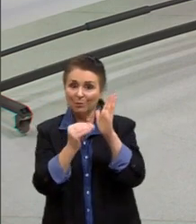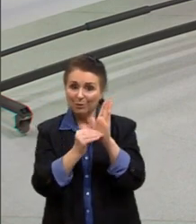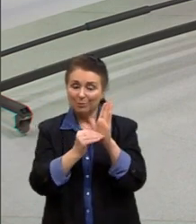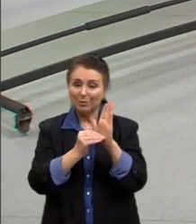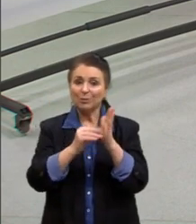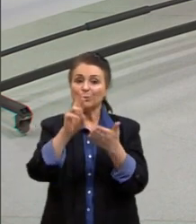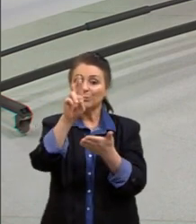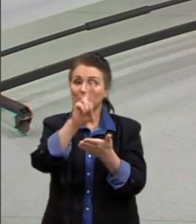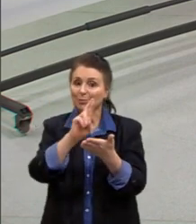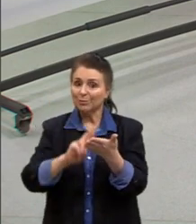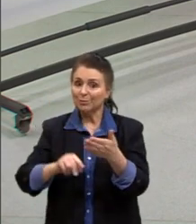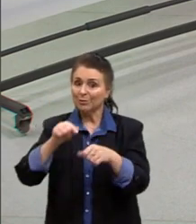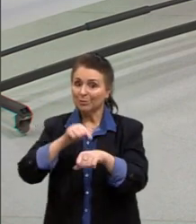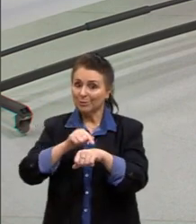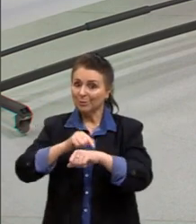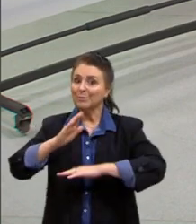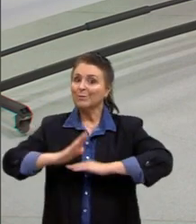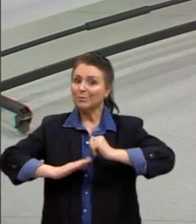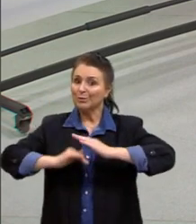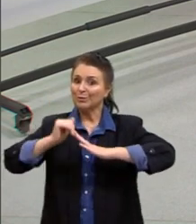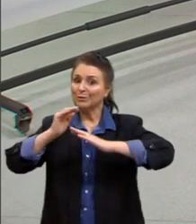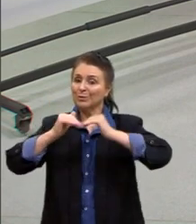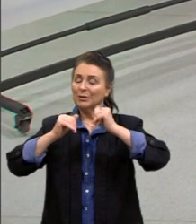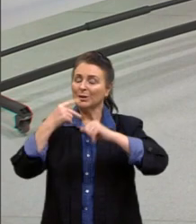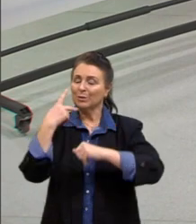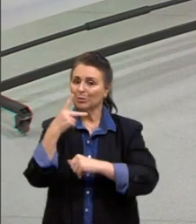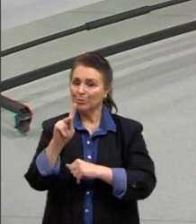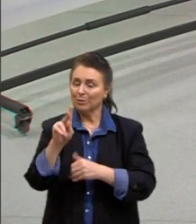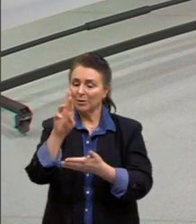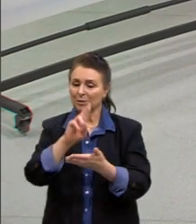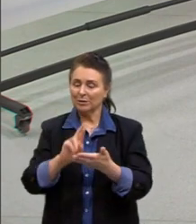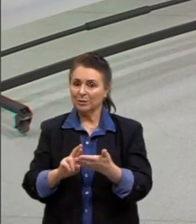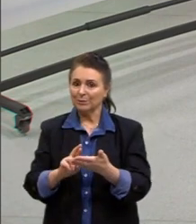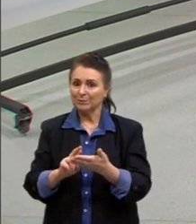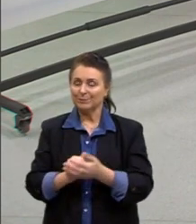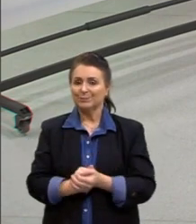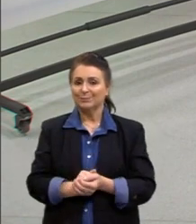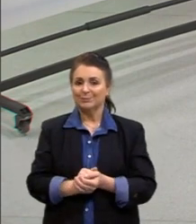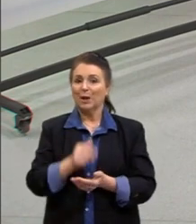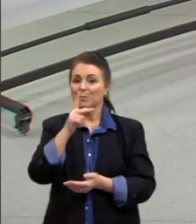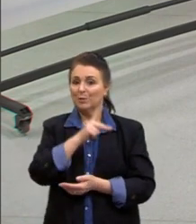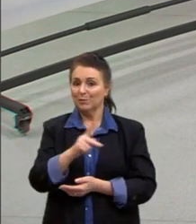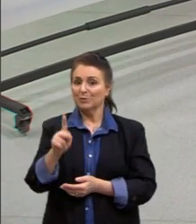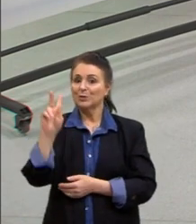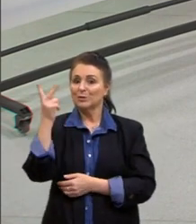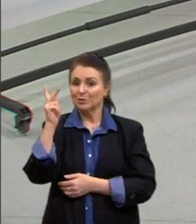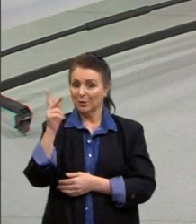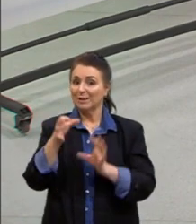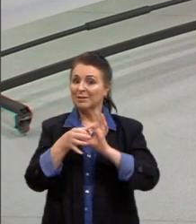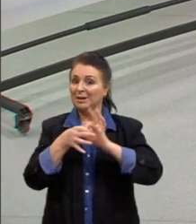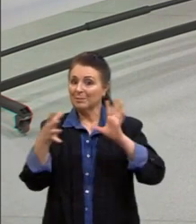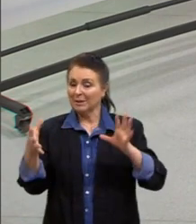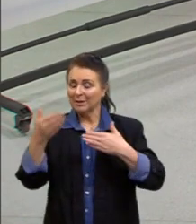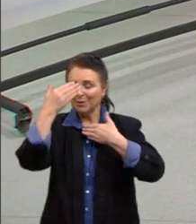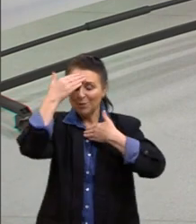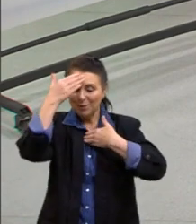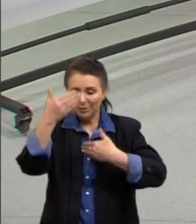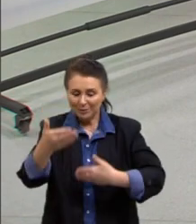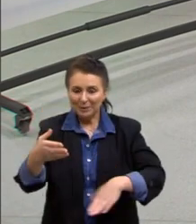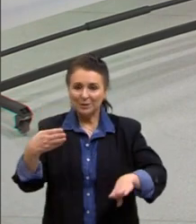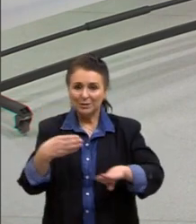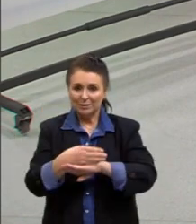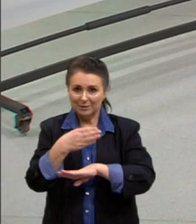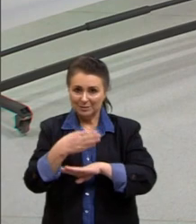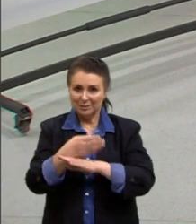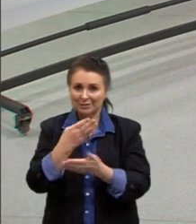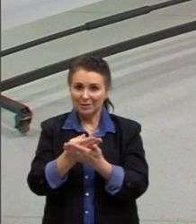serial para produção de redação né Lucas vou te liberar por enquanto Obrigada pela participação na aula e